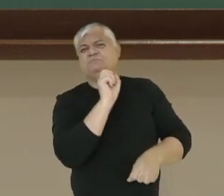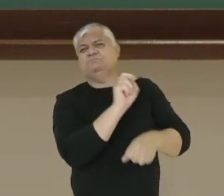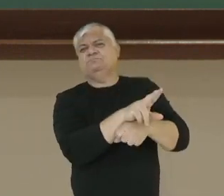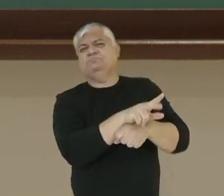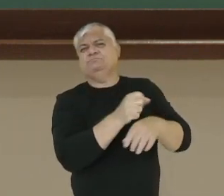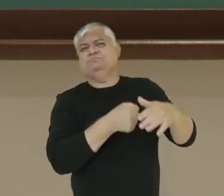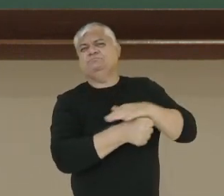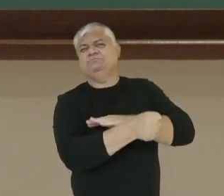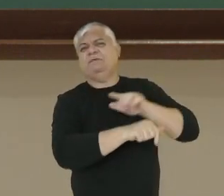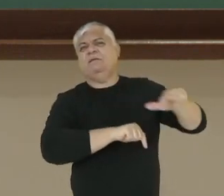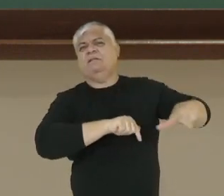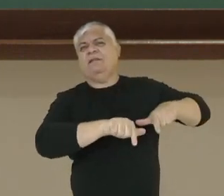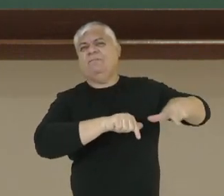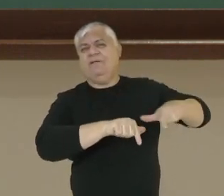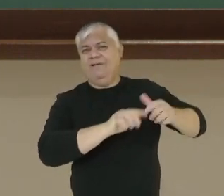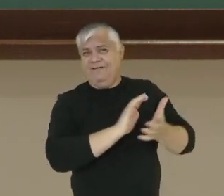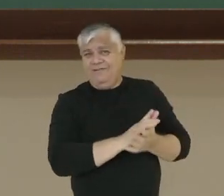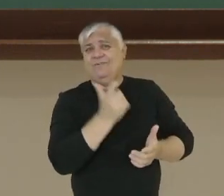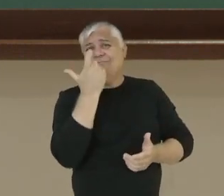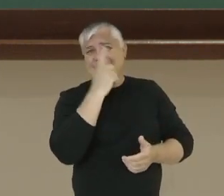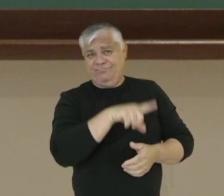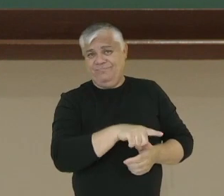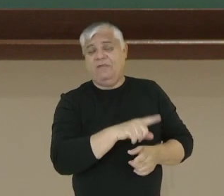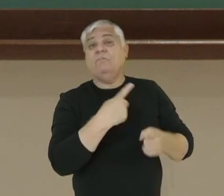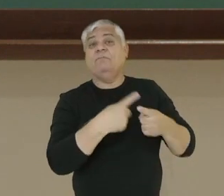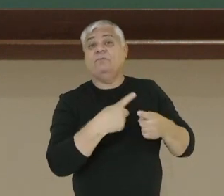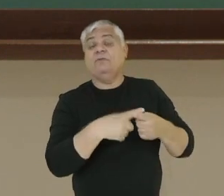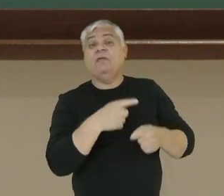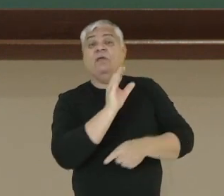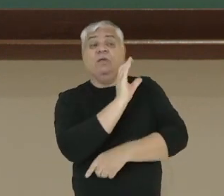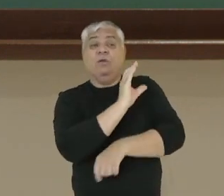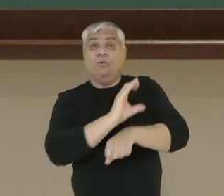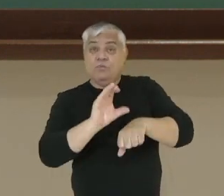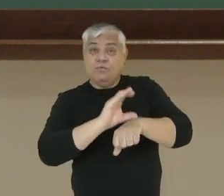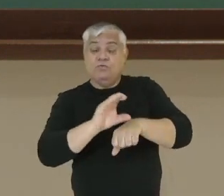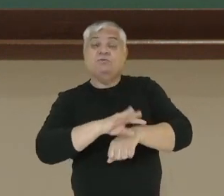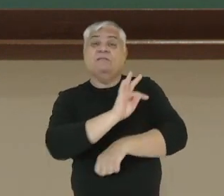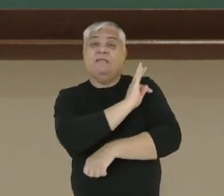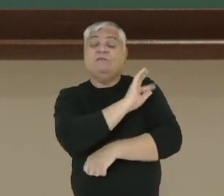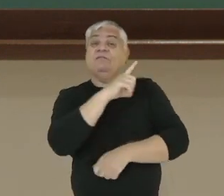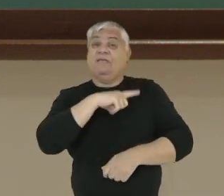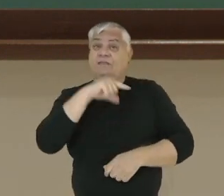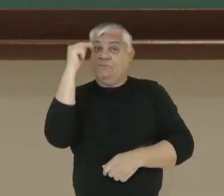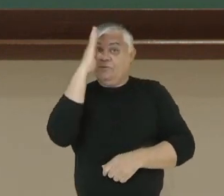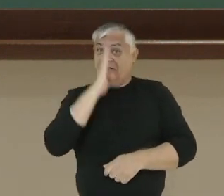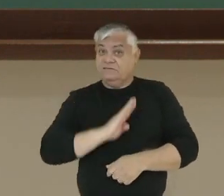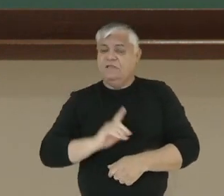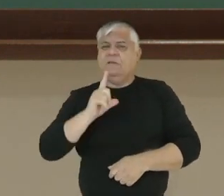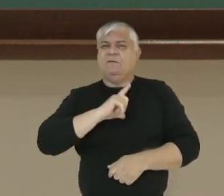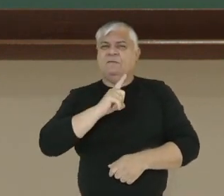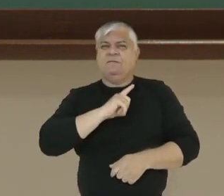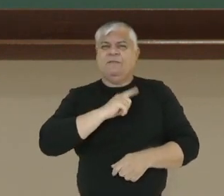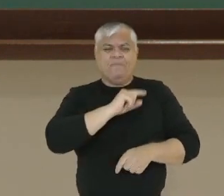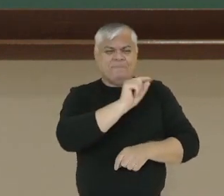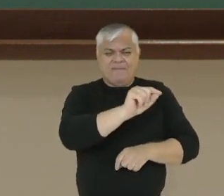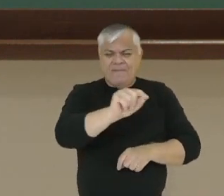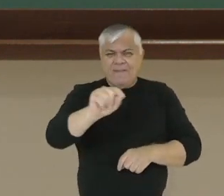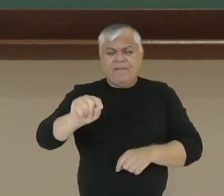de você conseguir um trabalho, de você conseguir um emprego. Existe no nosso país muitos